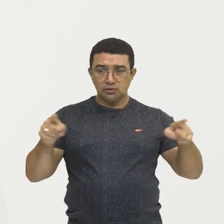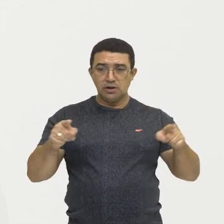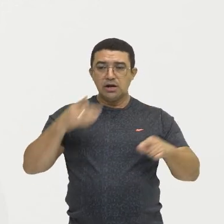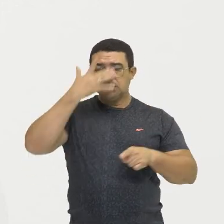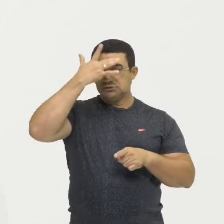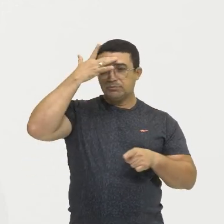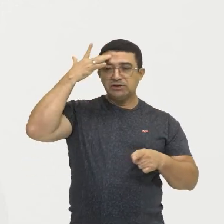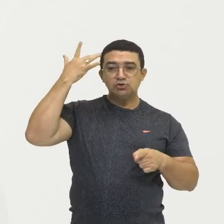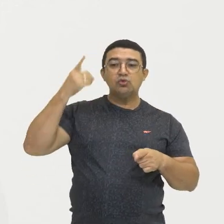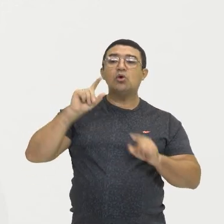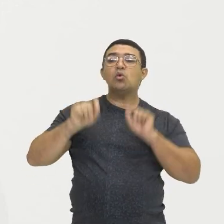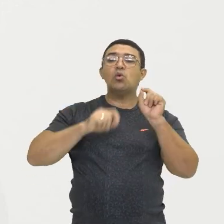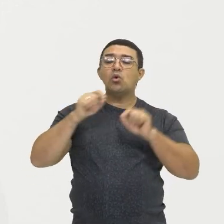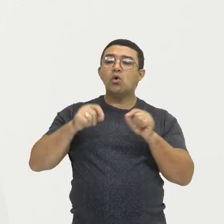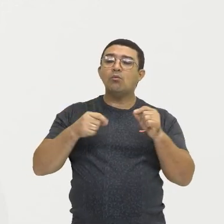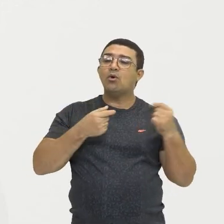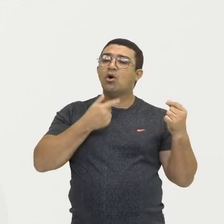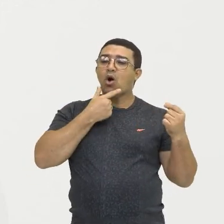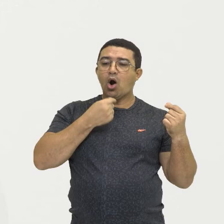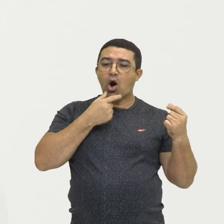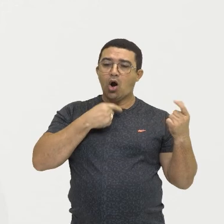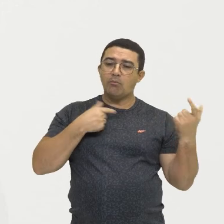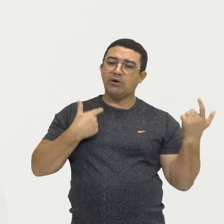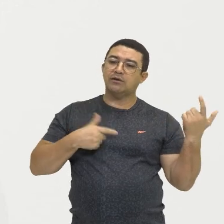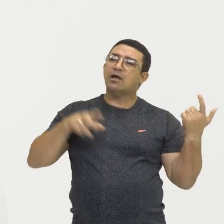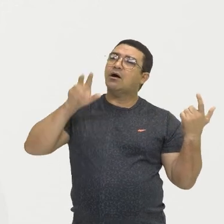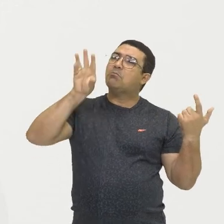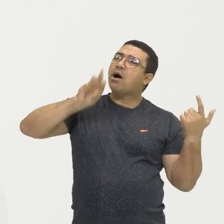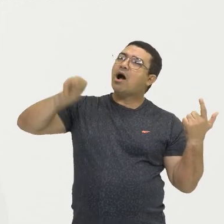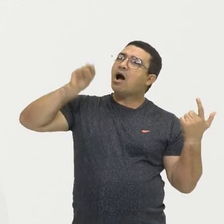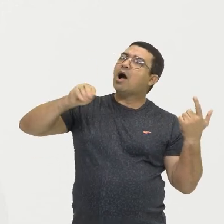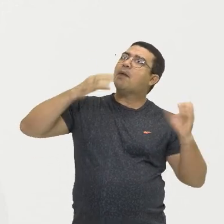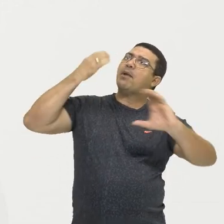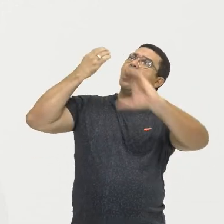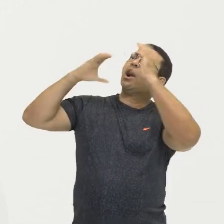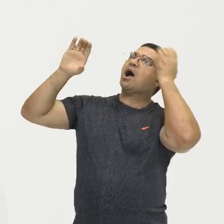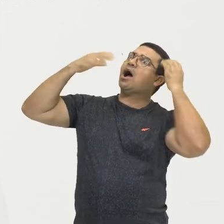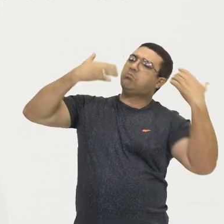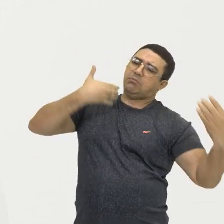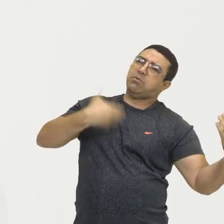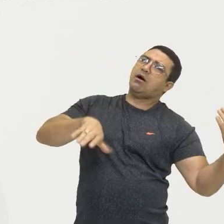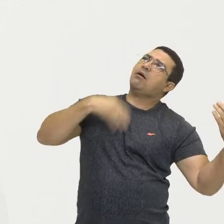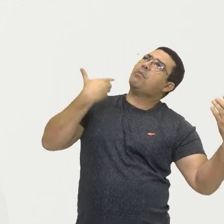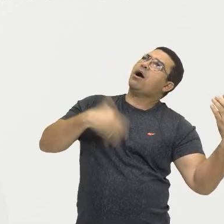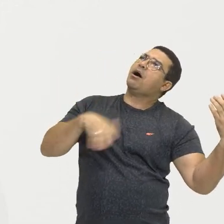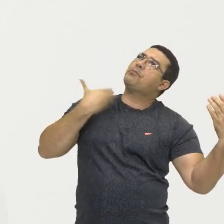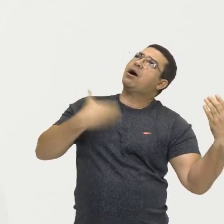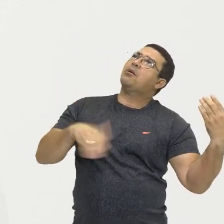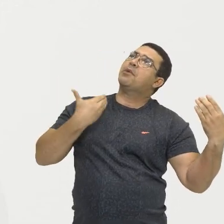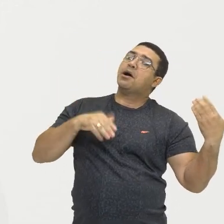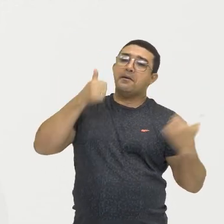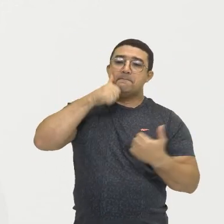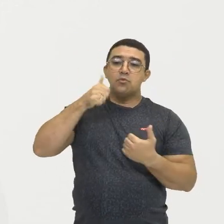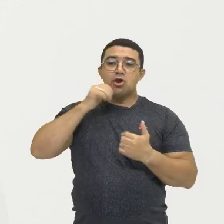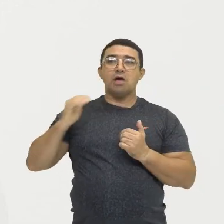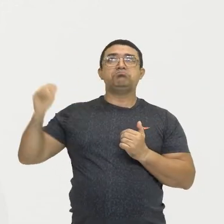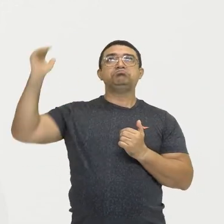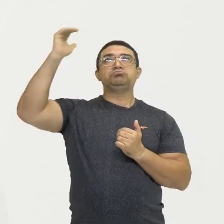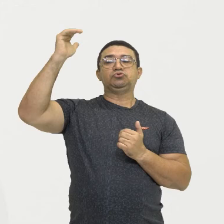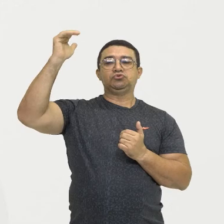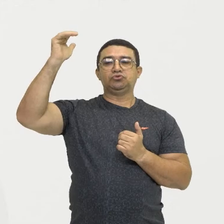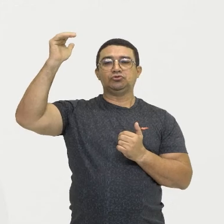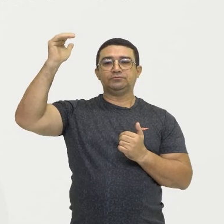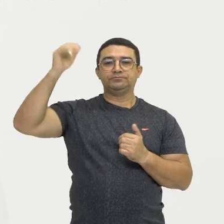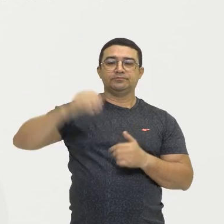cantada e dançada. Deu para você entender isso? É uma das características do trovadorismo. Não é como agora. Agora nós